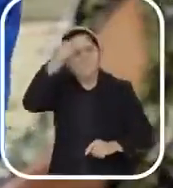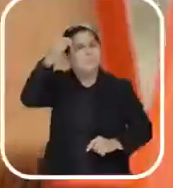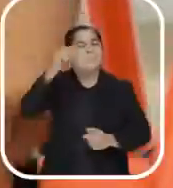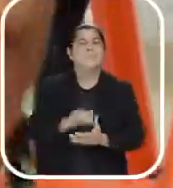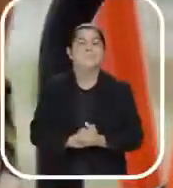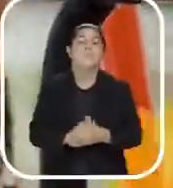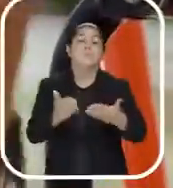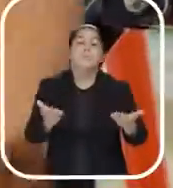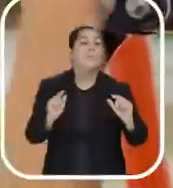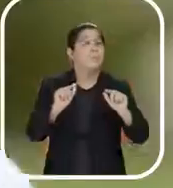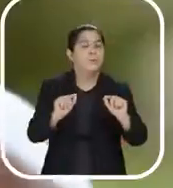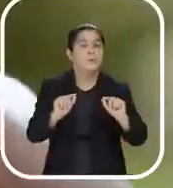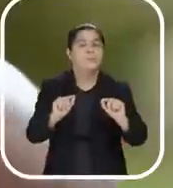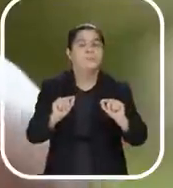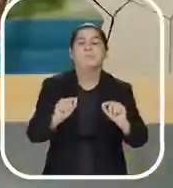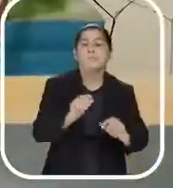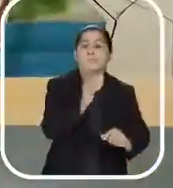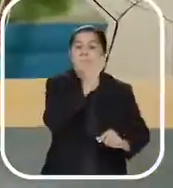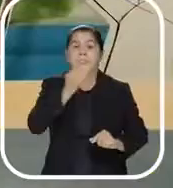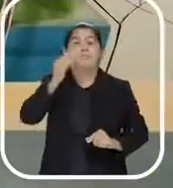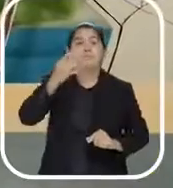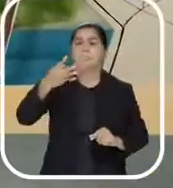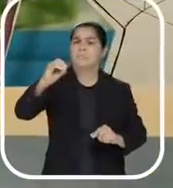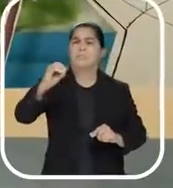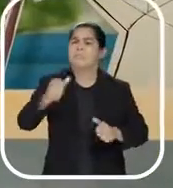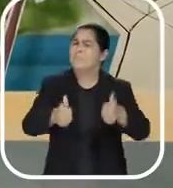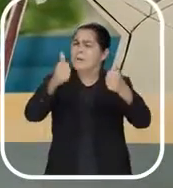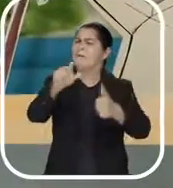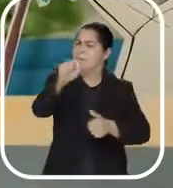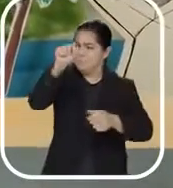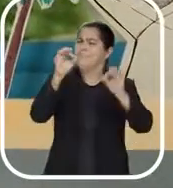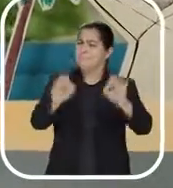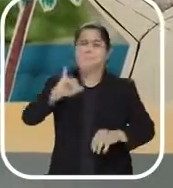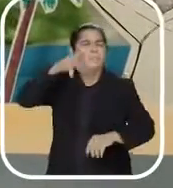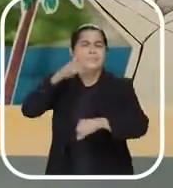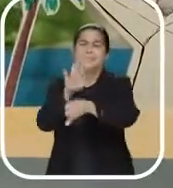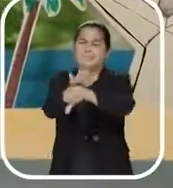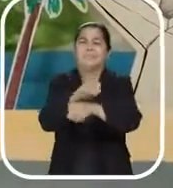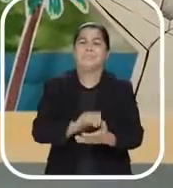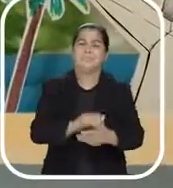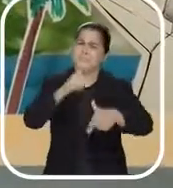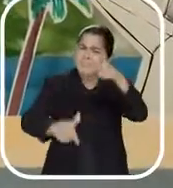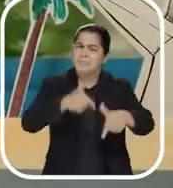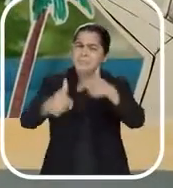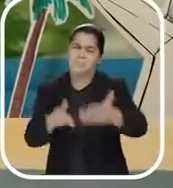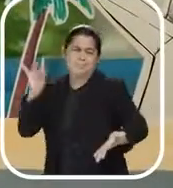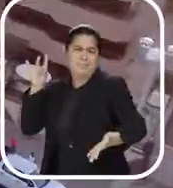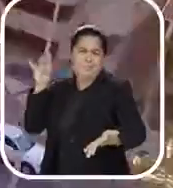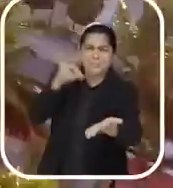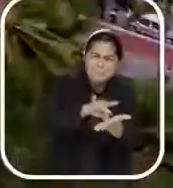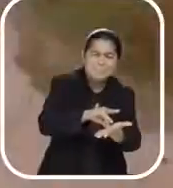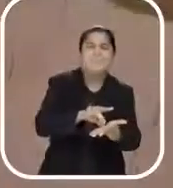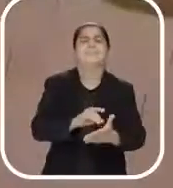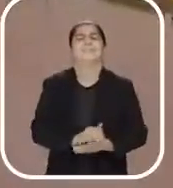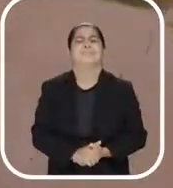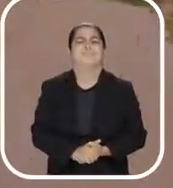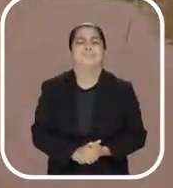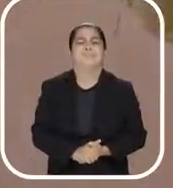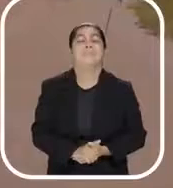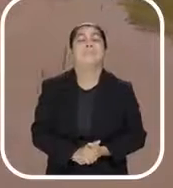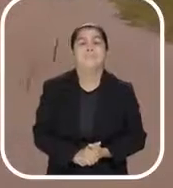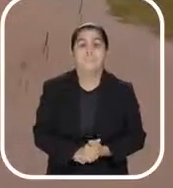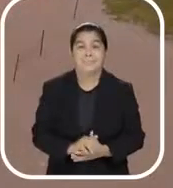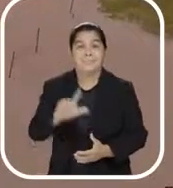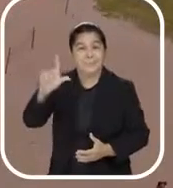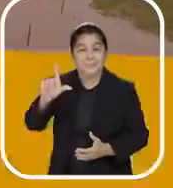competente. Ela é a prefeita pra cuidar. Por isso, Cida 40 é a melhor opção para João Pessoa.